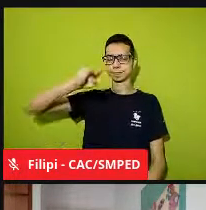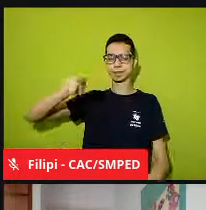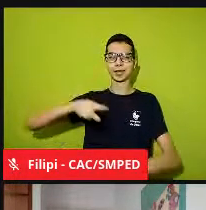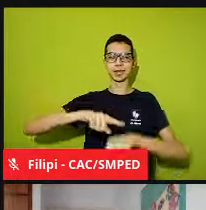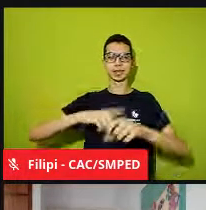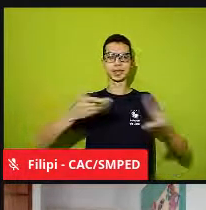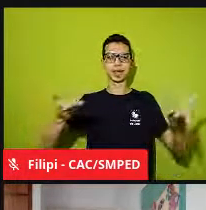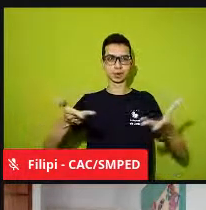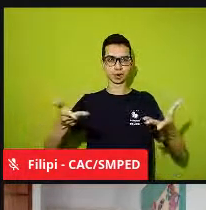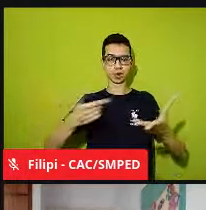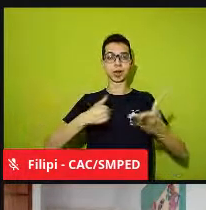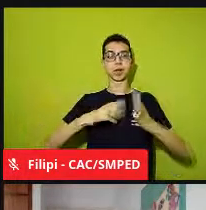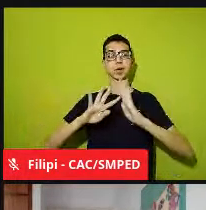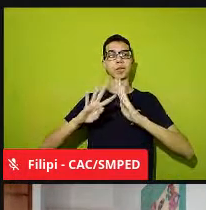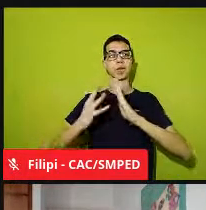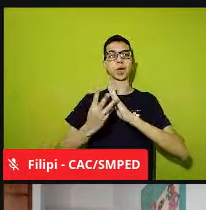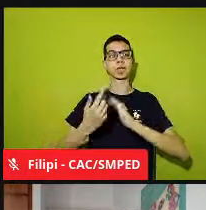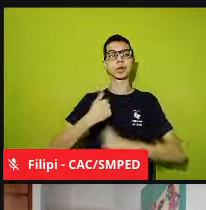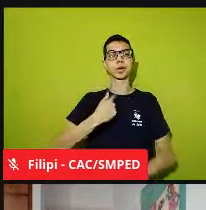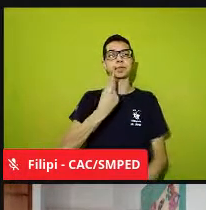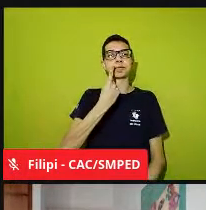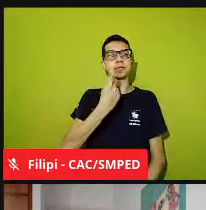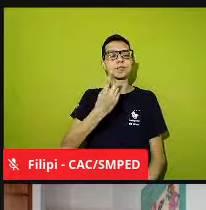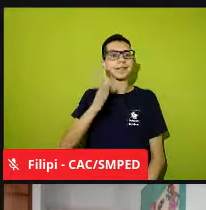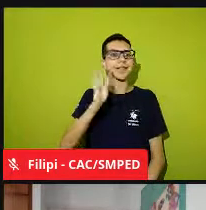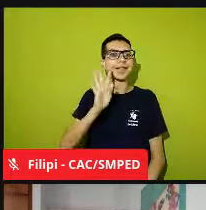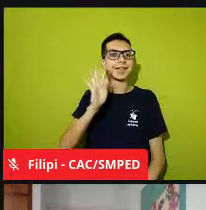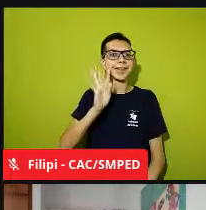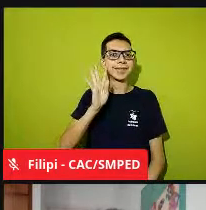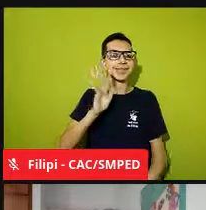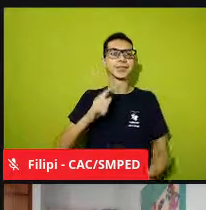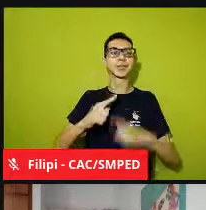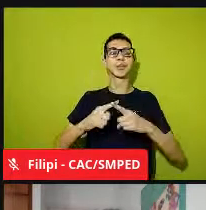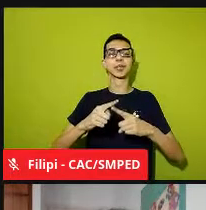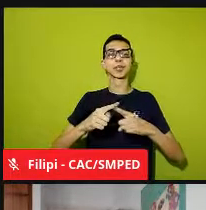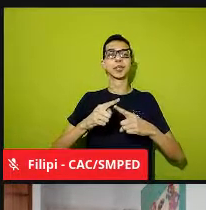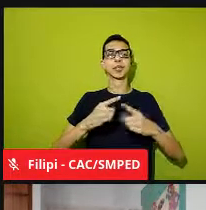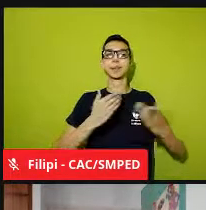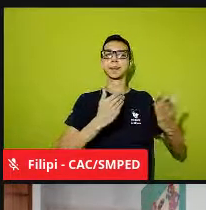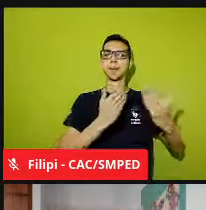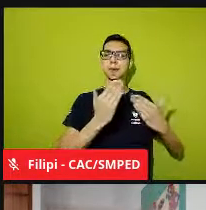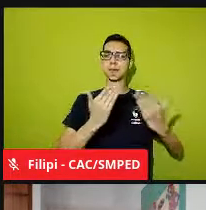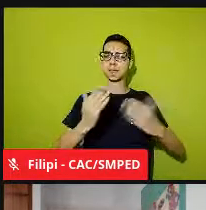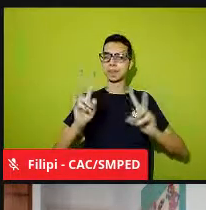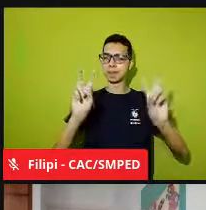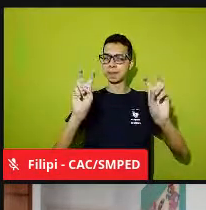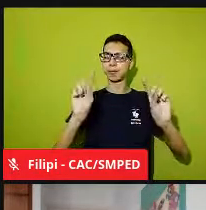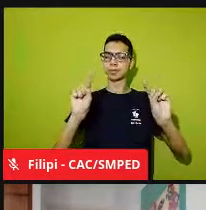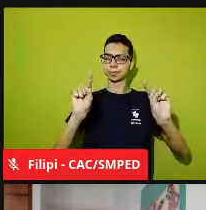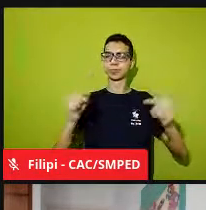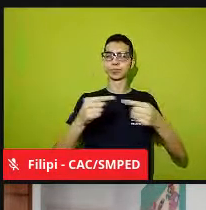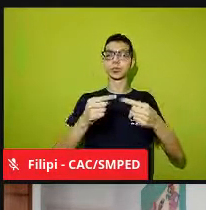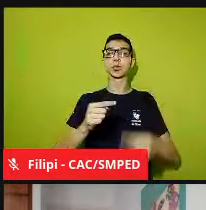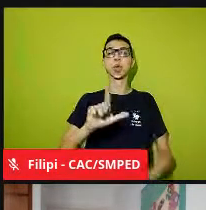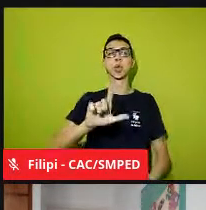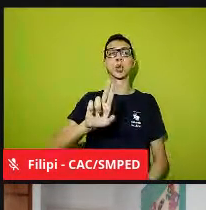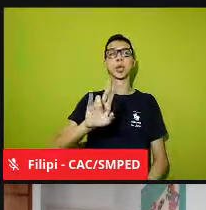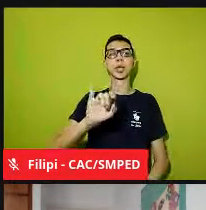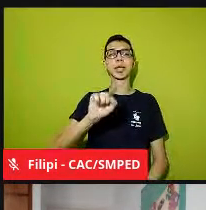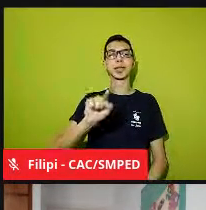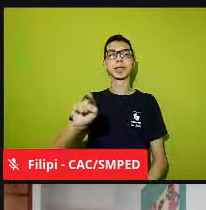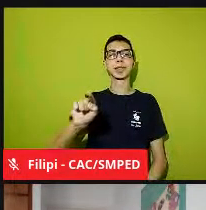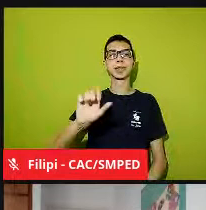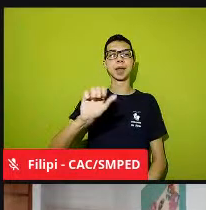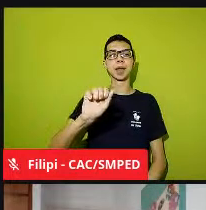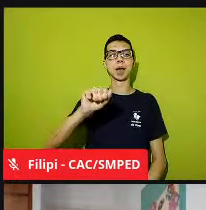assim, que achei super legal e que tinha tudo a ver com isso que a gente está discutindo, né? Que é do Luiz Antônio Simas, que é um escritor do